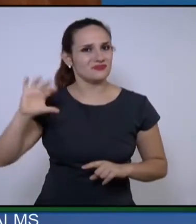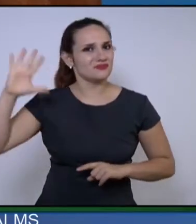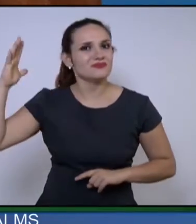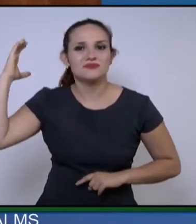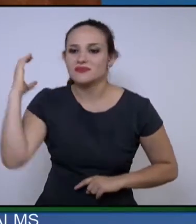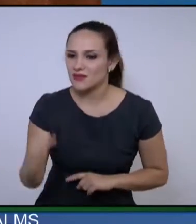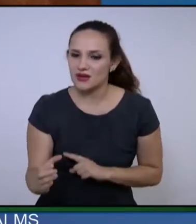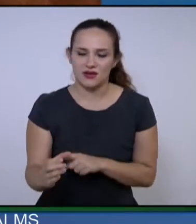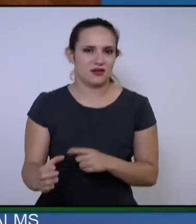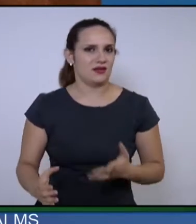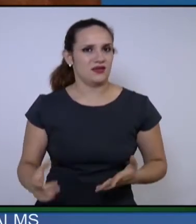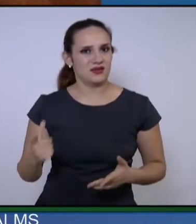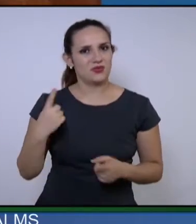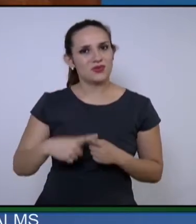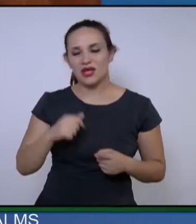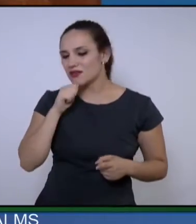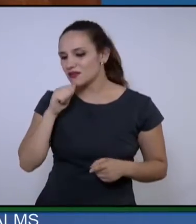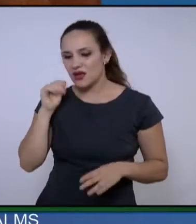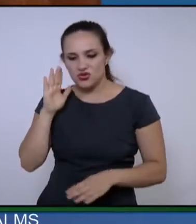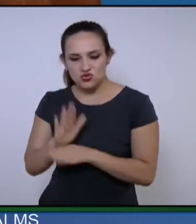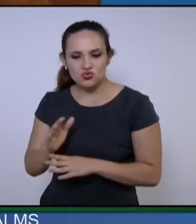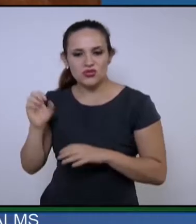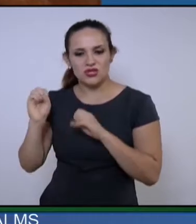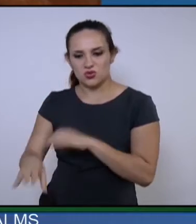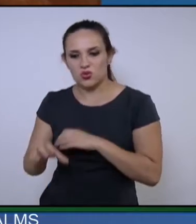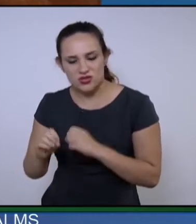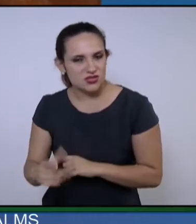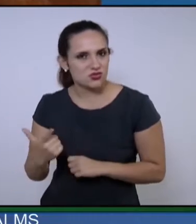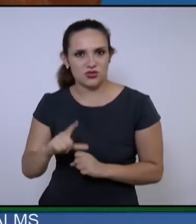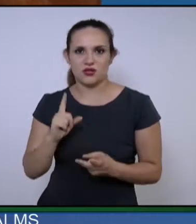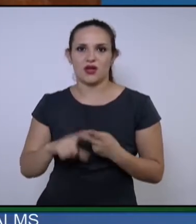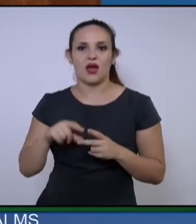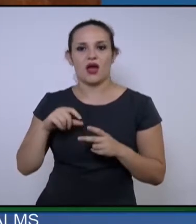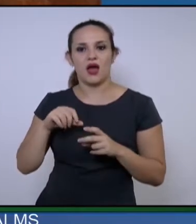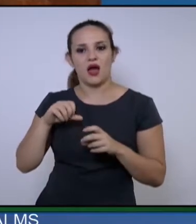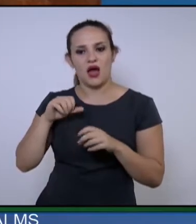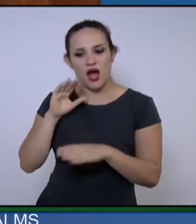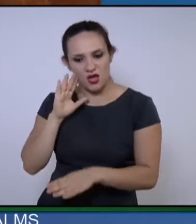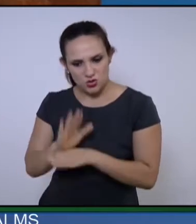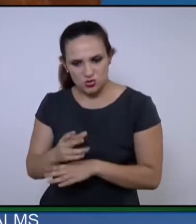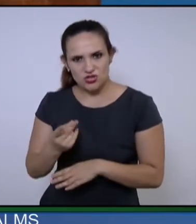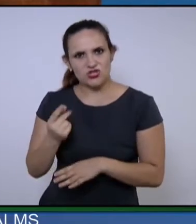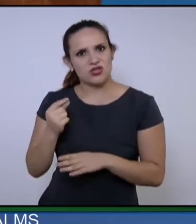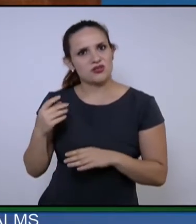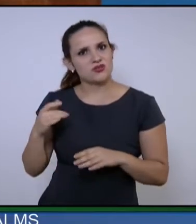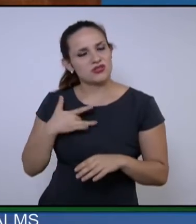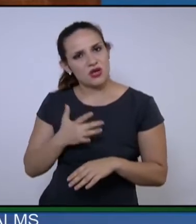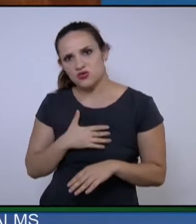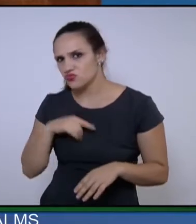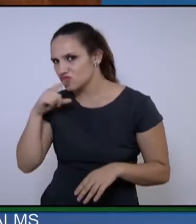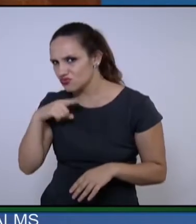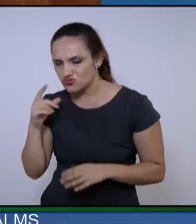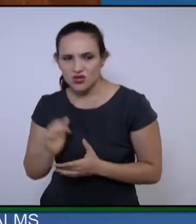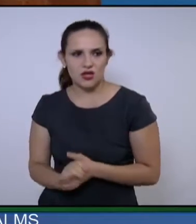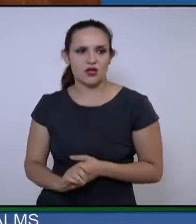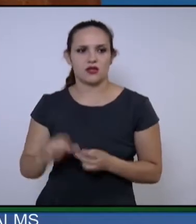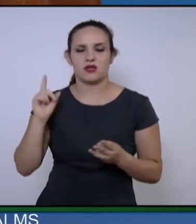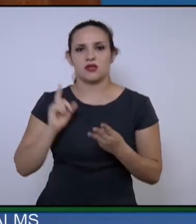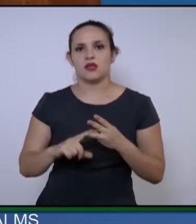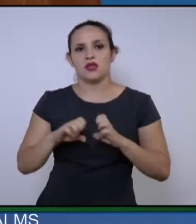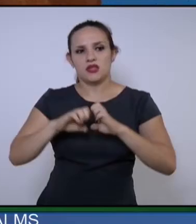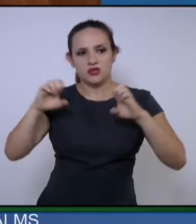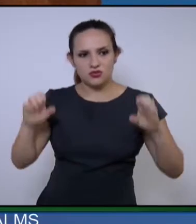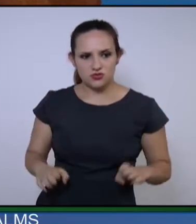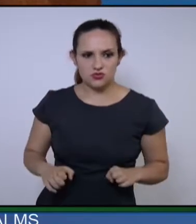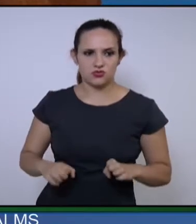do baixo investimento na educação, do baixo investimento na saúde, do baixo investimento da infraestrutura, da falta